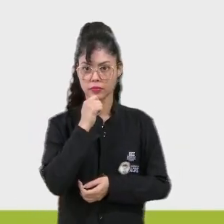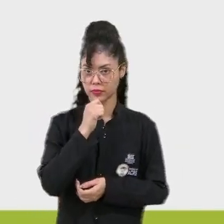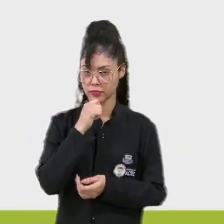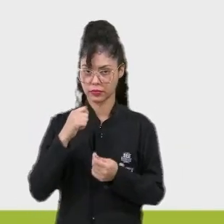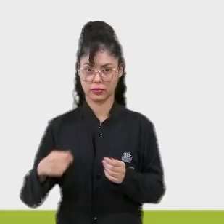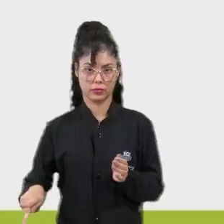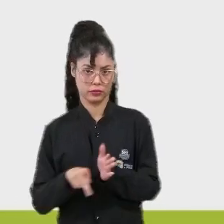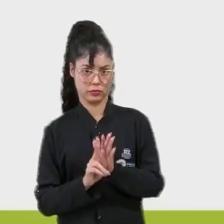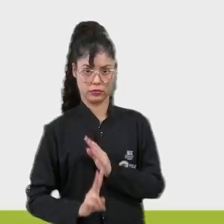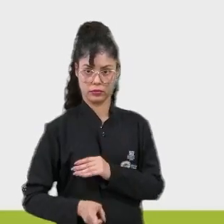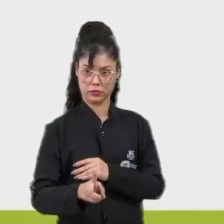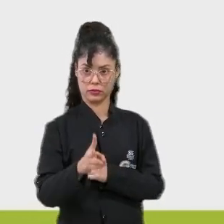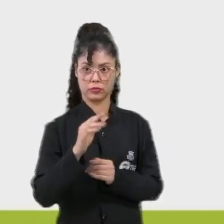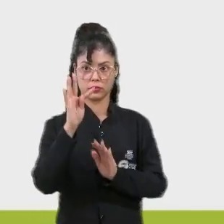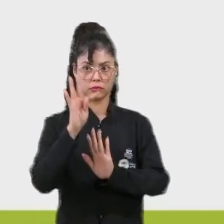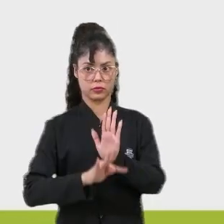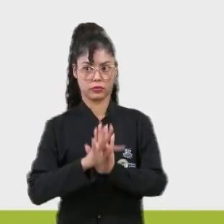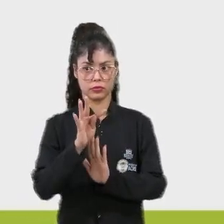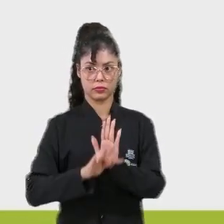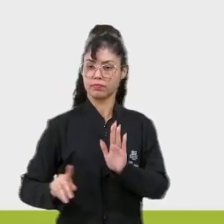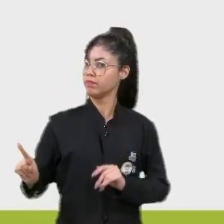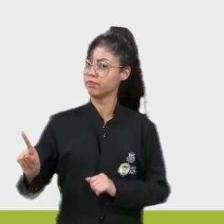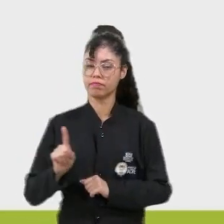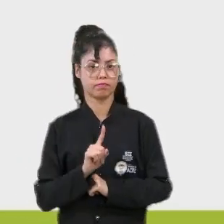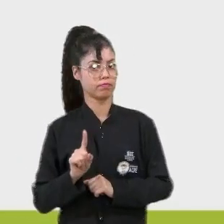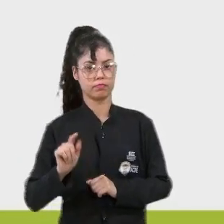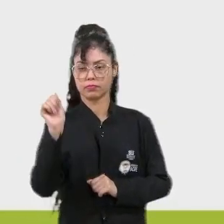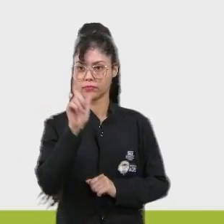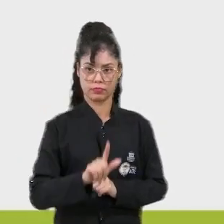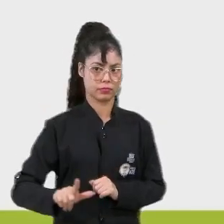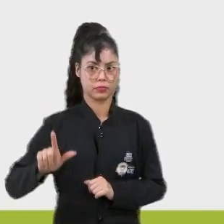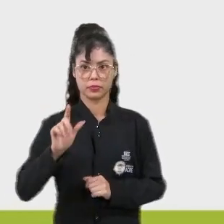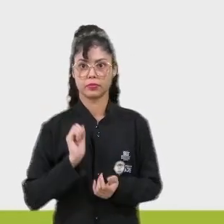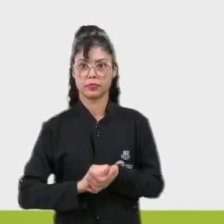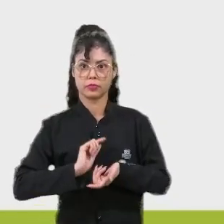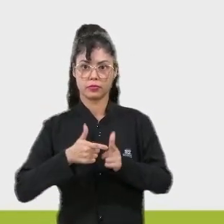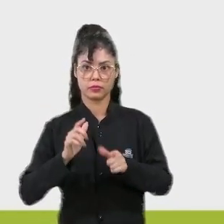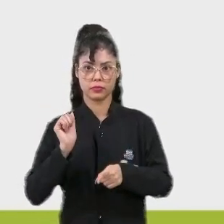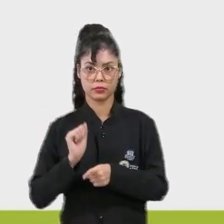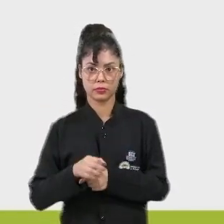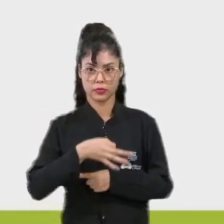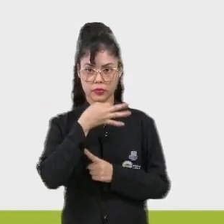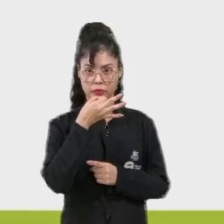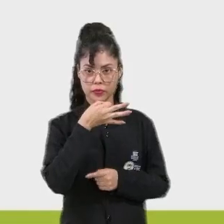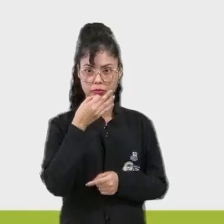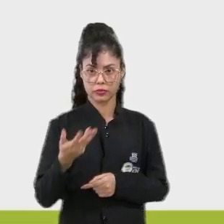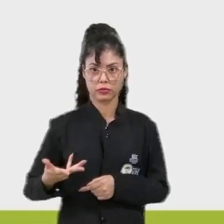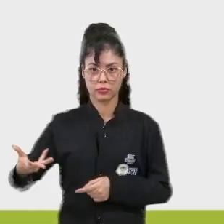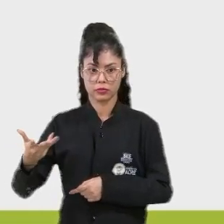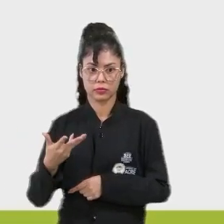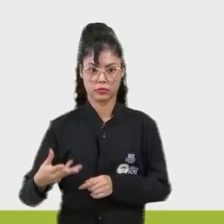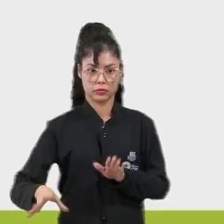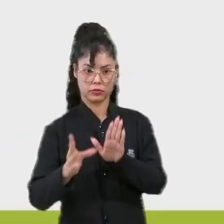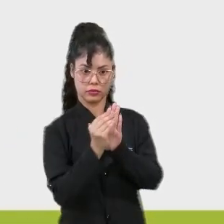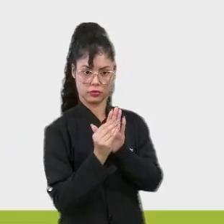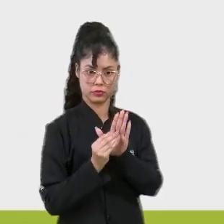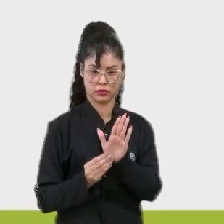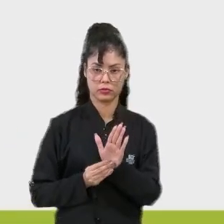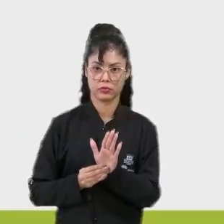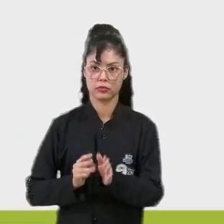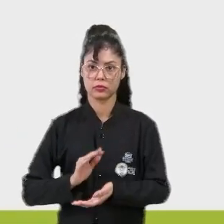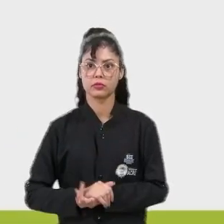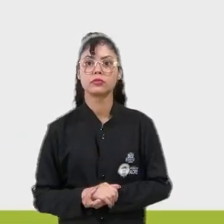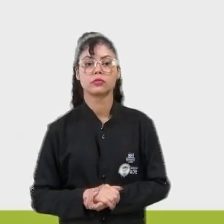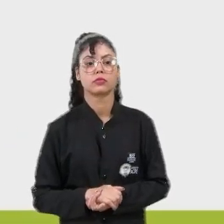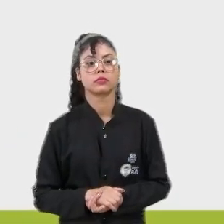que predomina no texto não literário. Letra A. As suas opiniões baseadas em